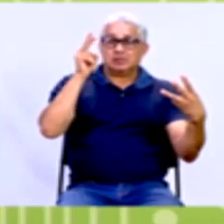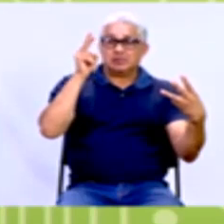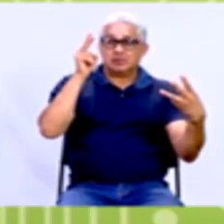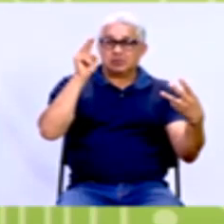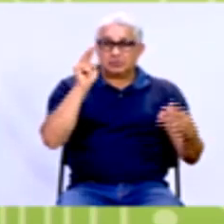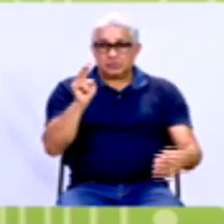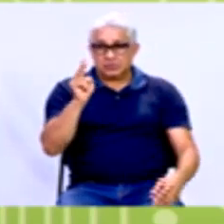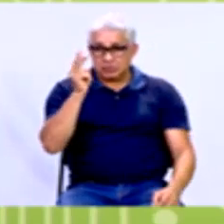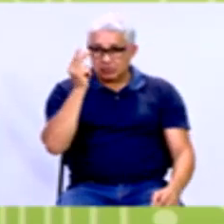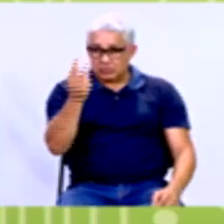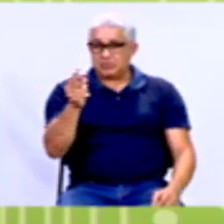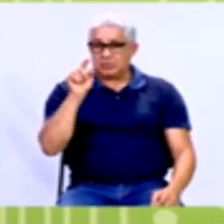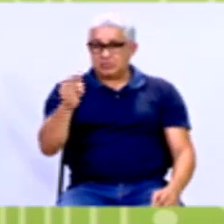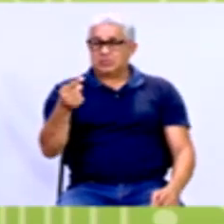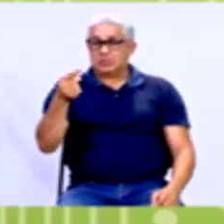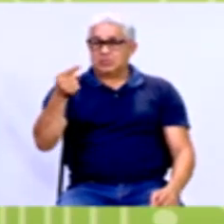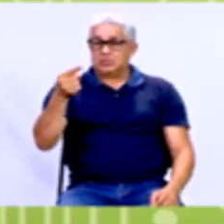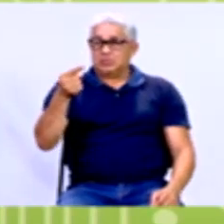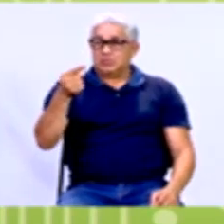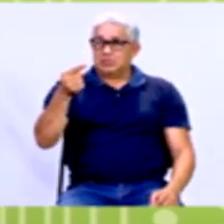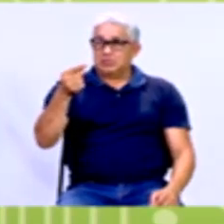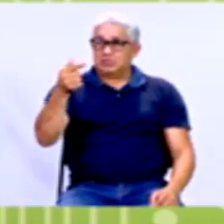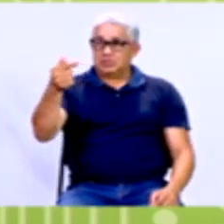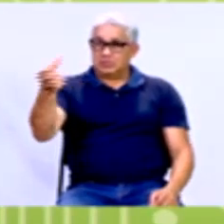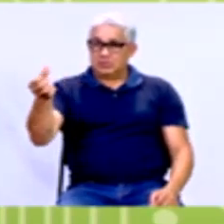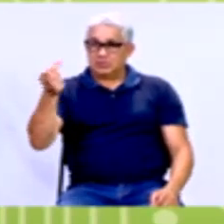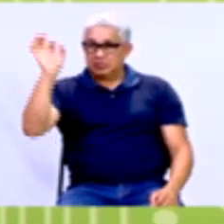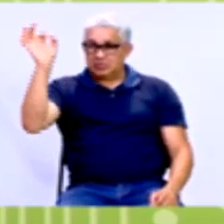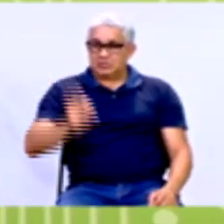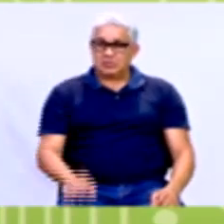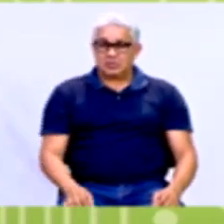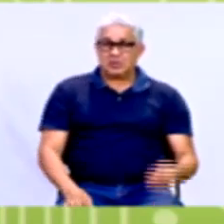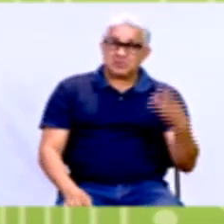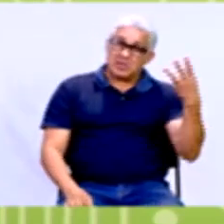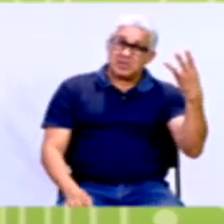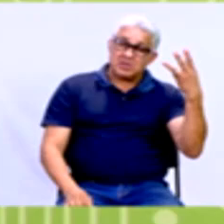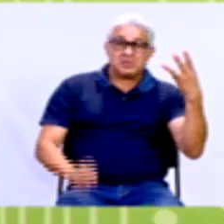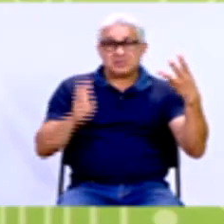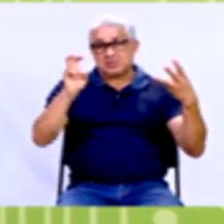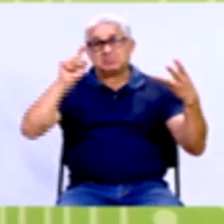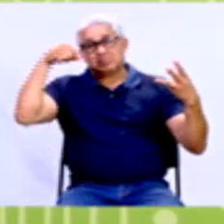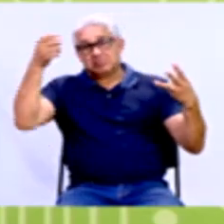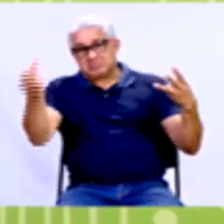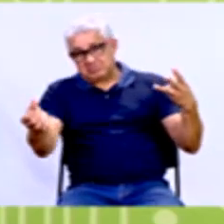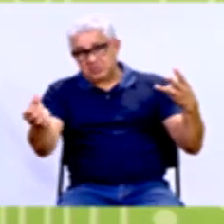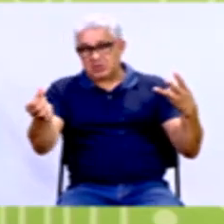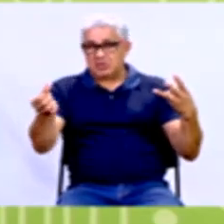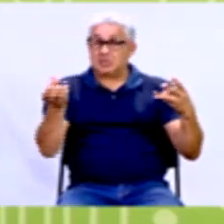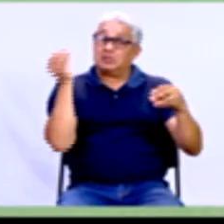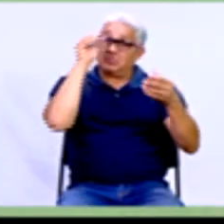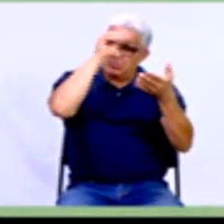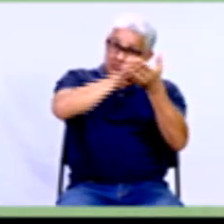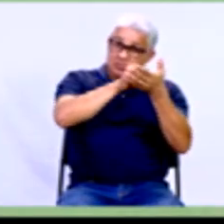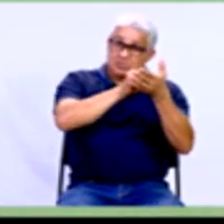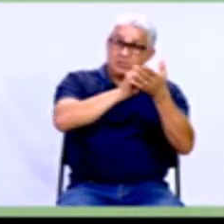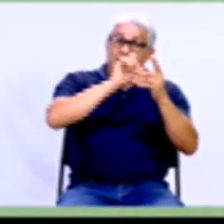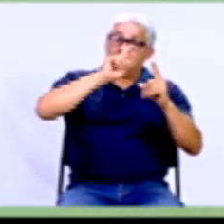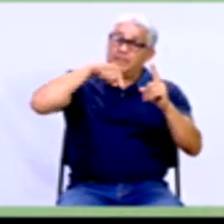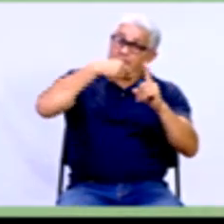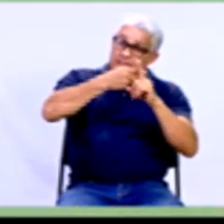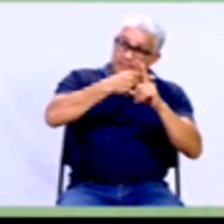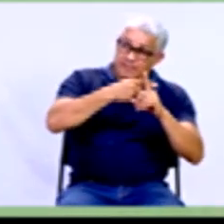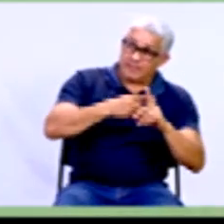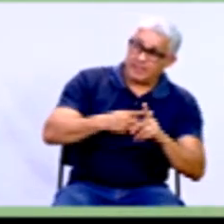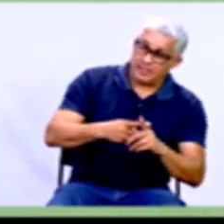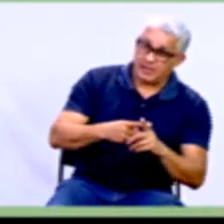2,78%. Se a gente colocasse assim, a probabilidade de cair um 3, um 5 e depois um 6, a gente ia colocar